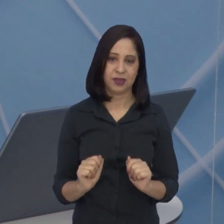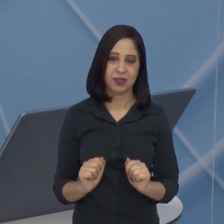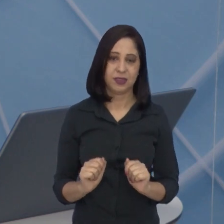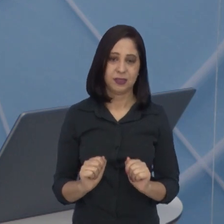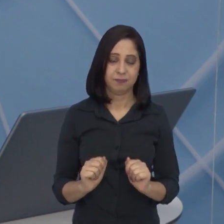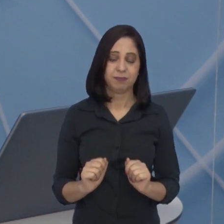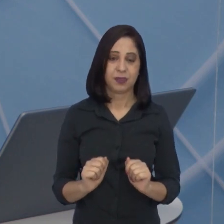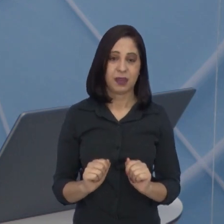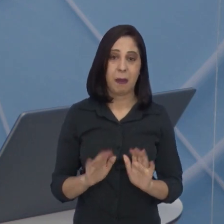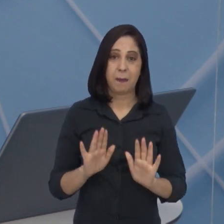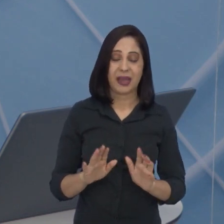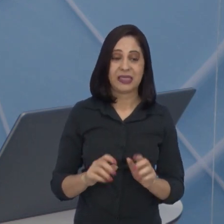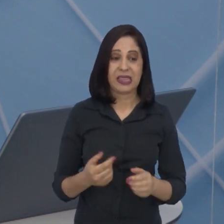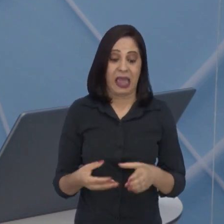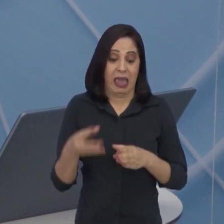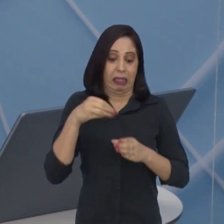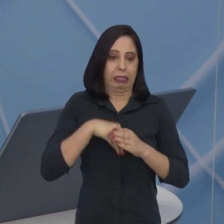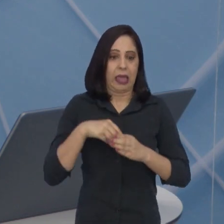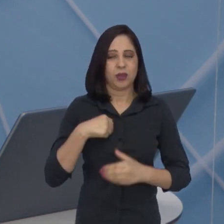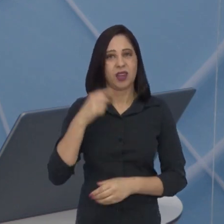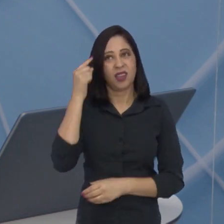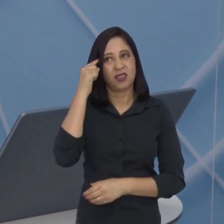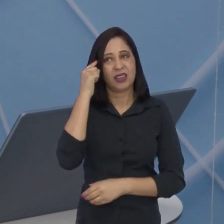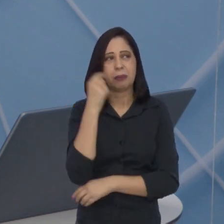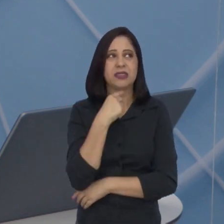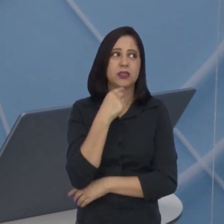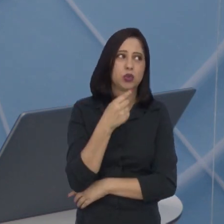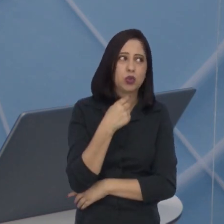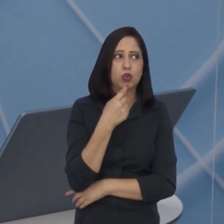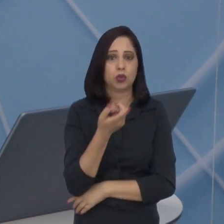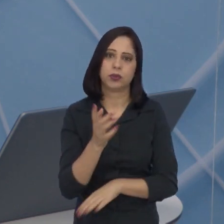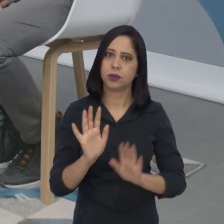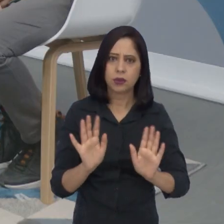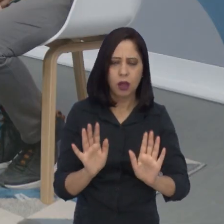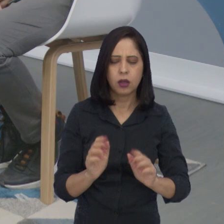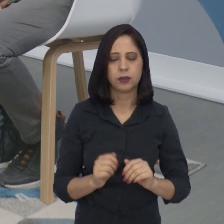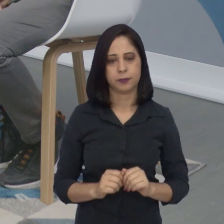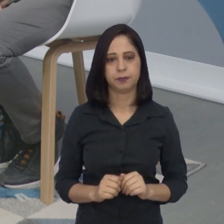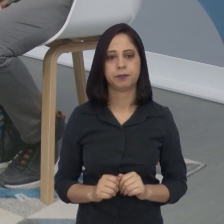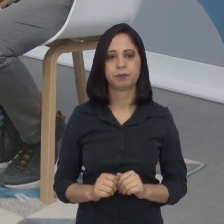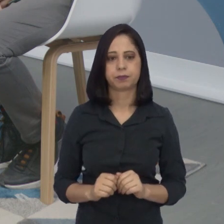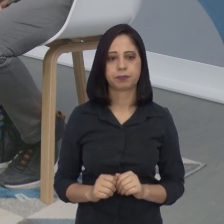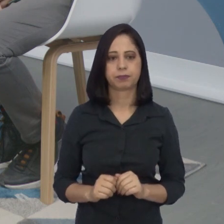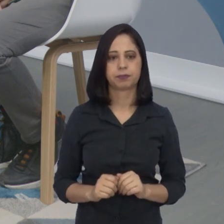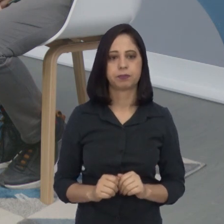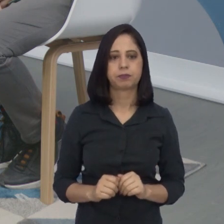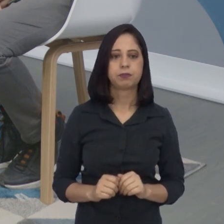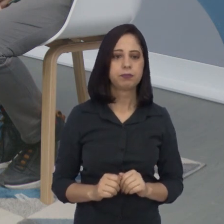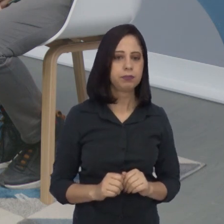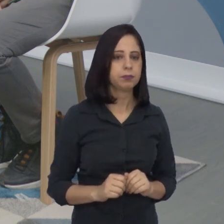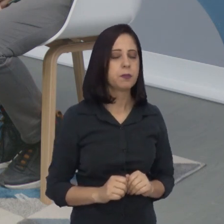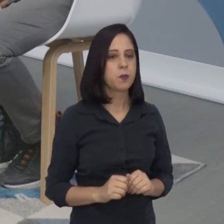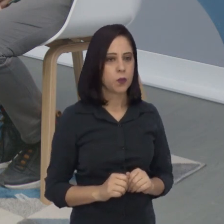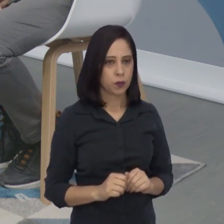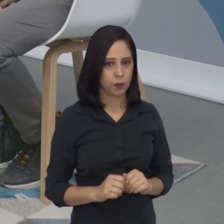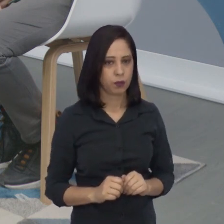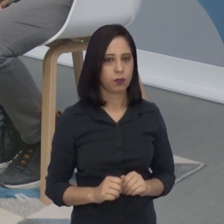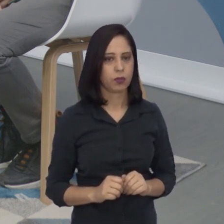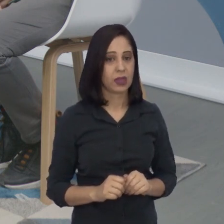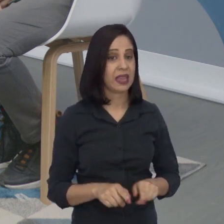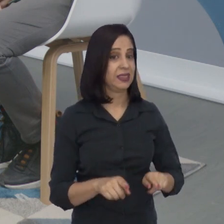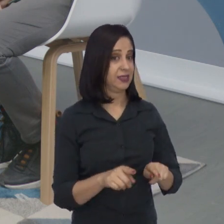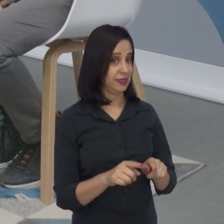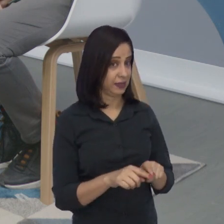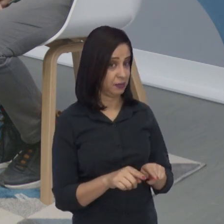com alguma pulga atrás da orelha. Paulo, não tem como a gente falar desse assunto também, né, sem a gente